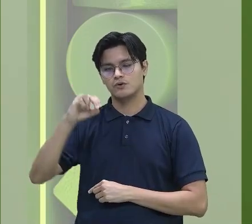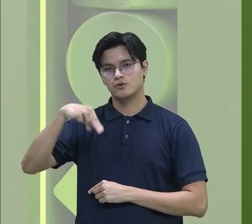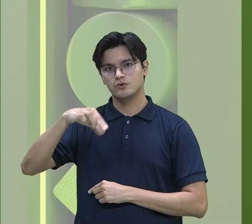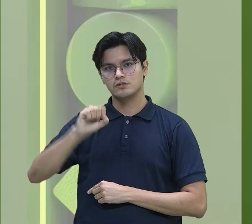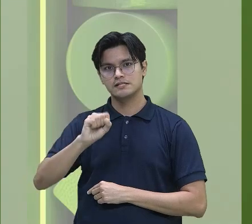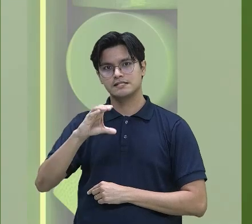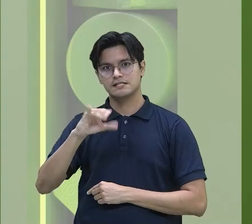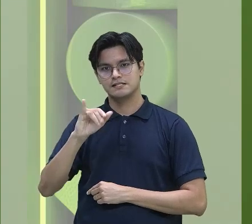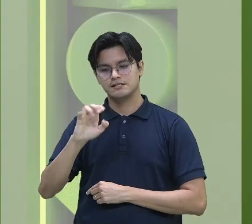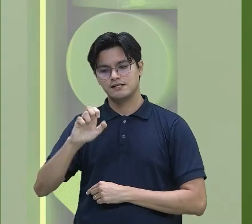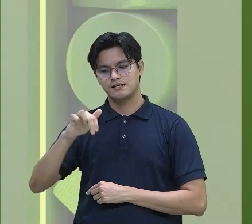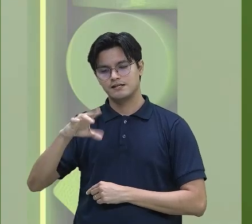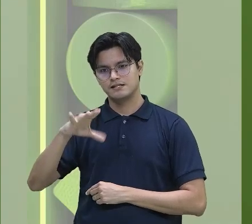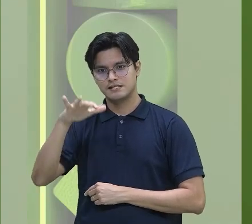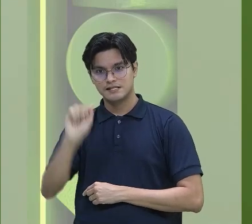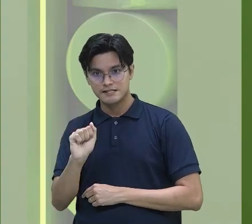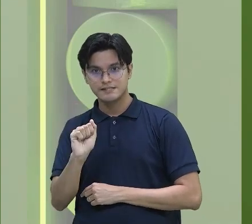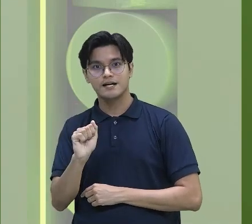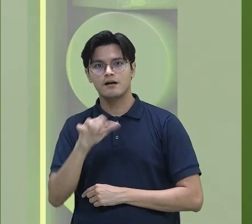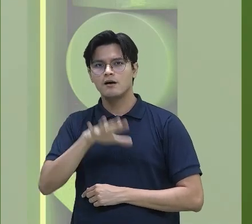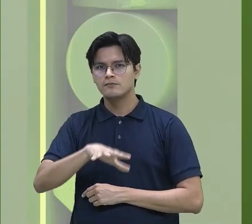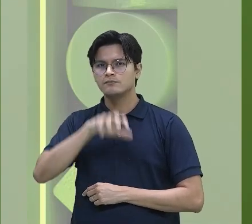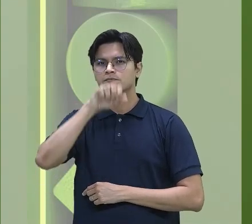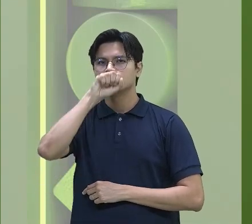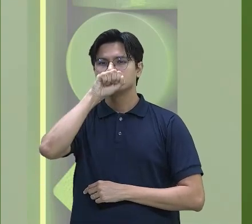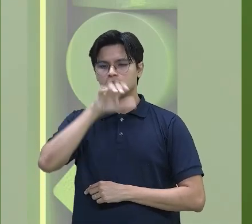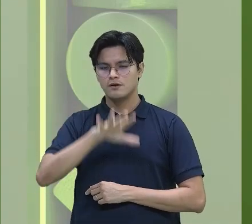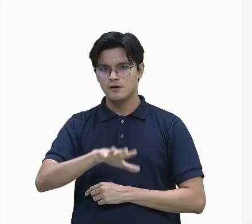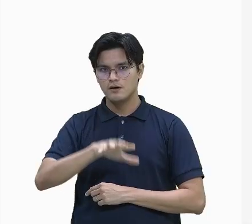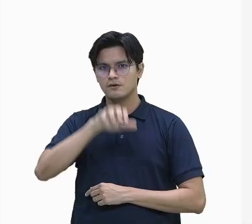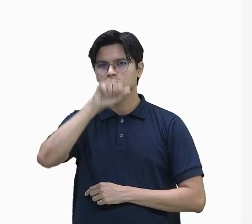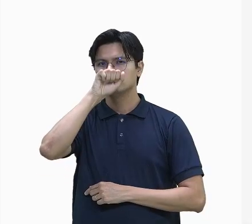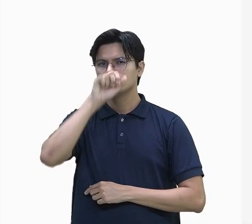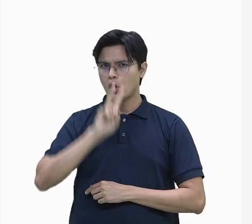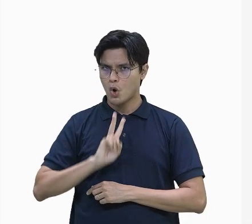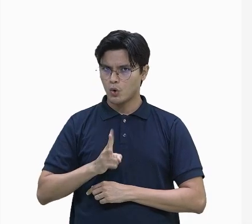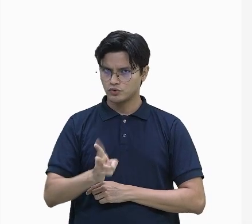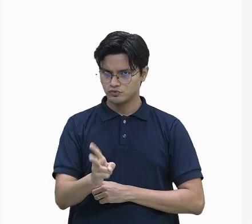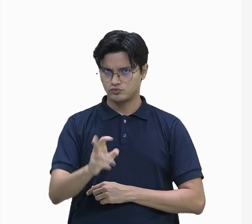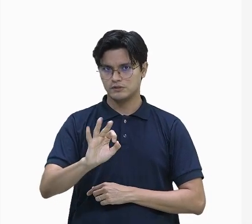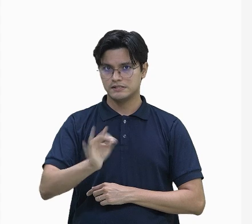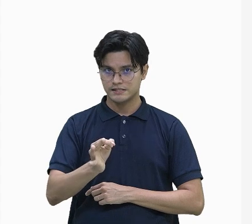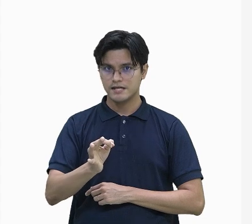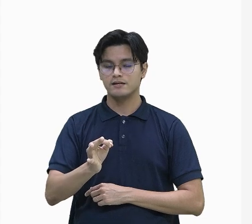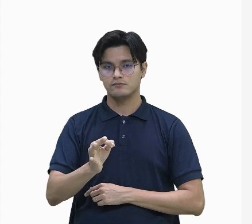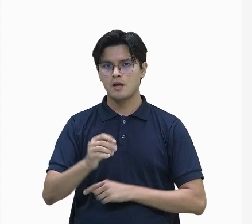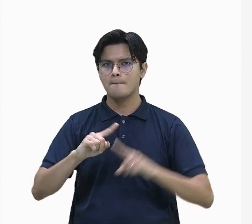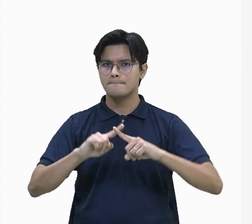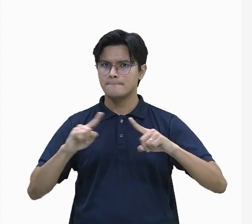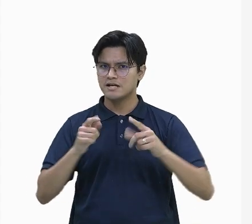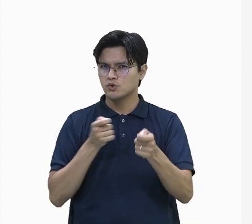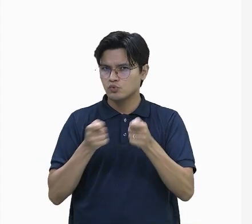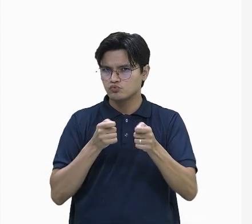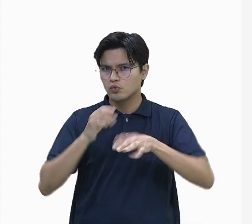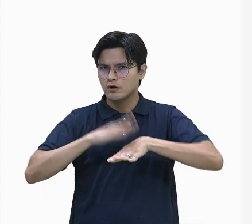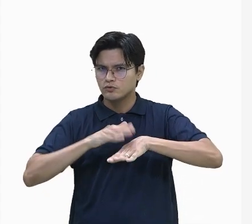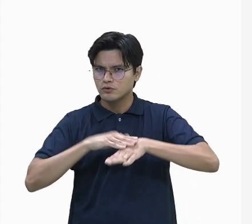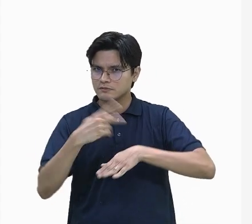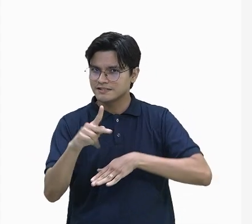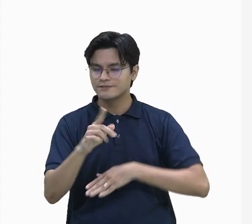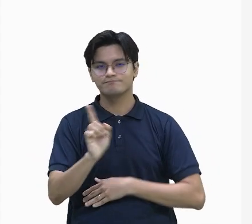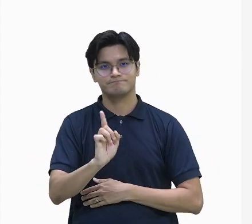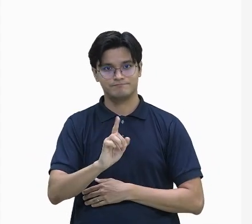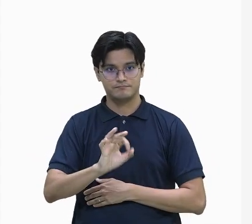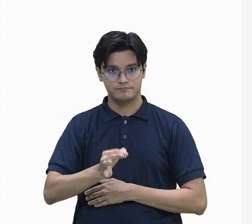ficar funcionando sem o seu comando, tá? Continuando aí com as funções, nós temos as transmissões de